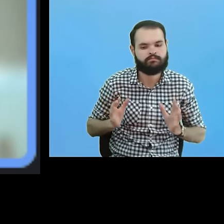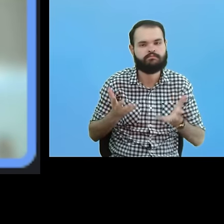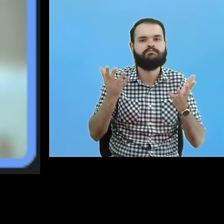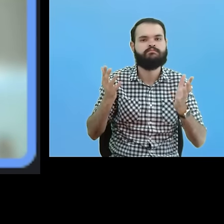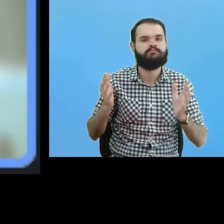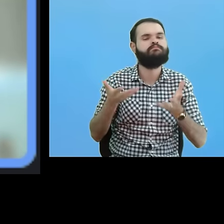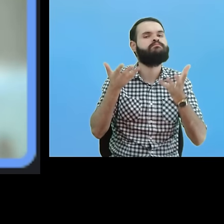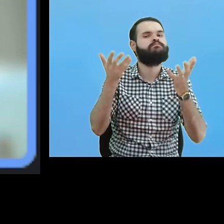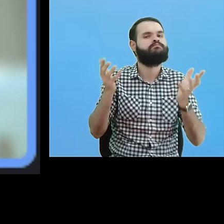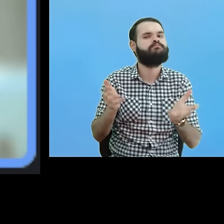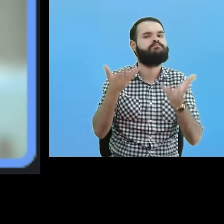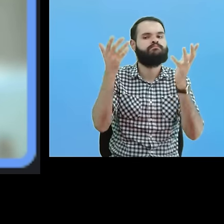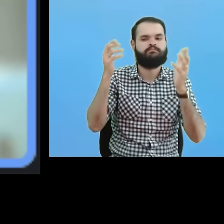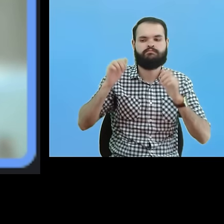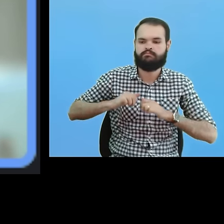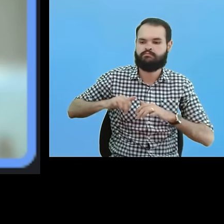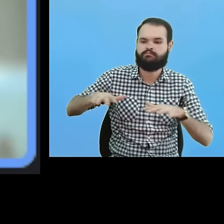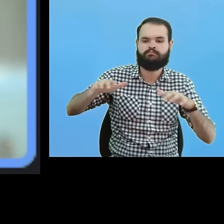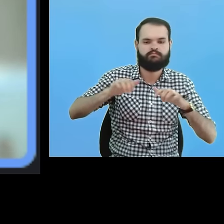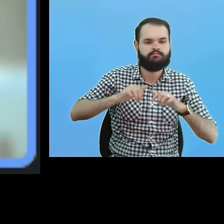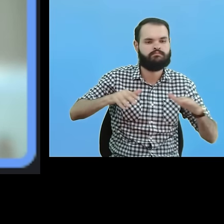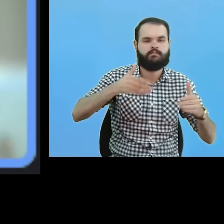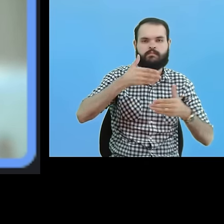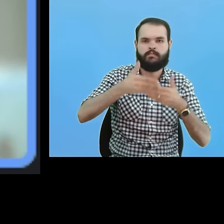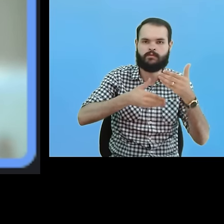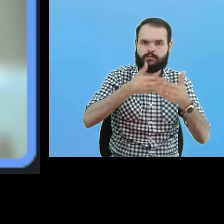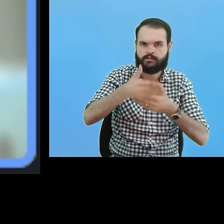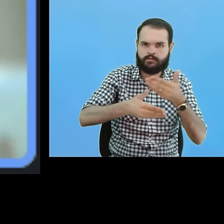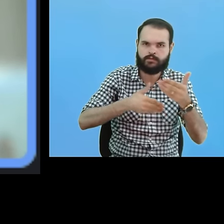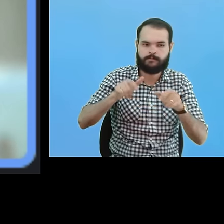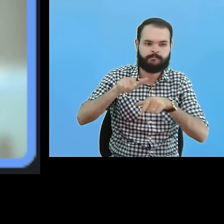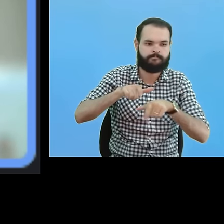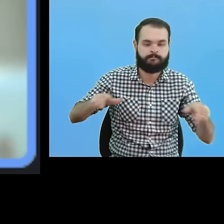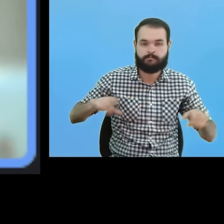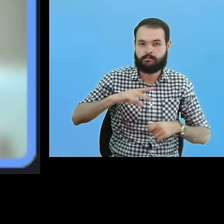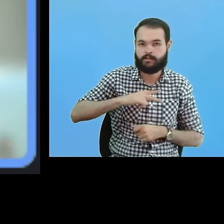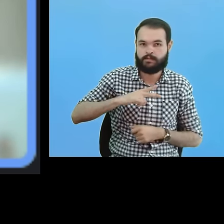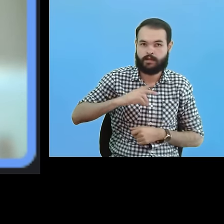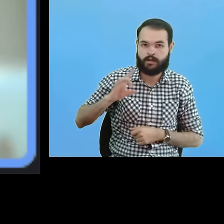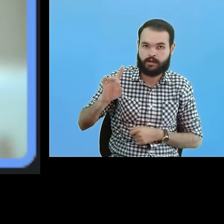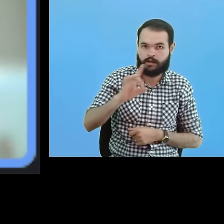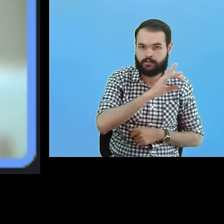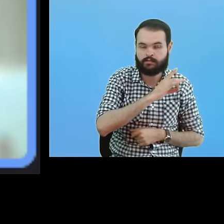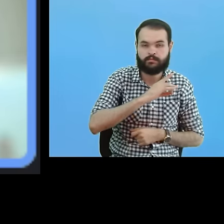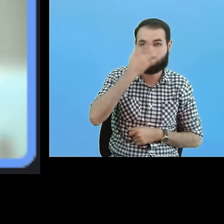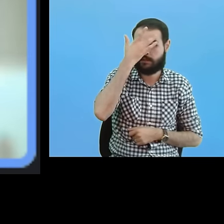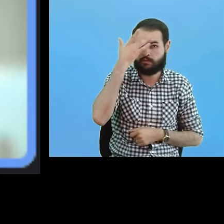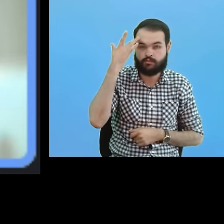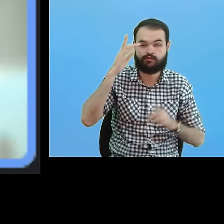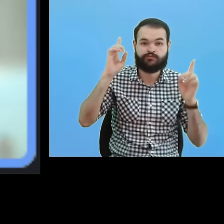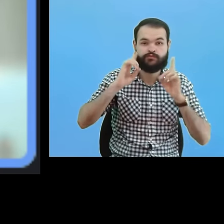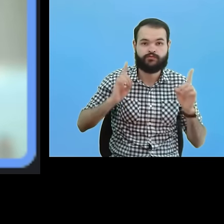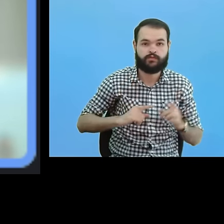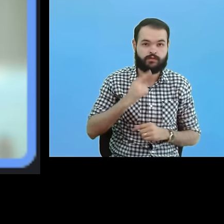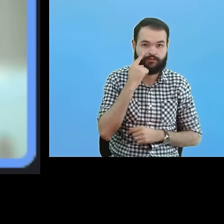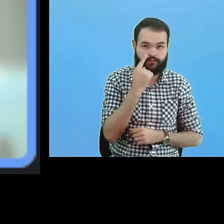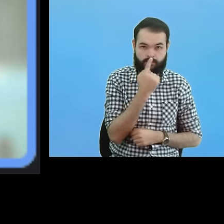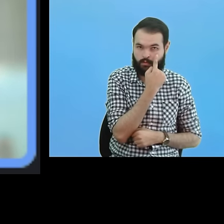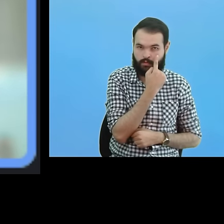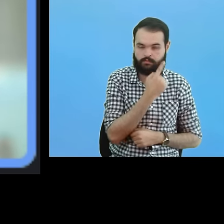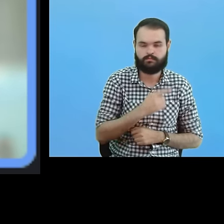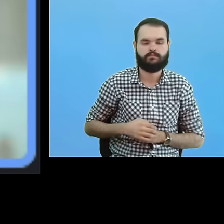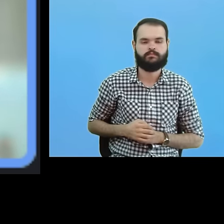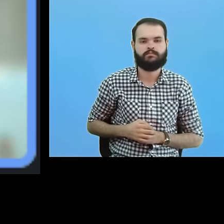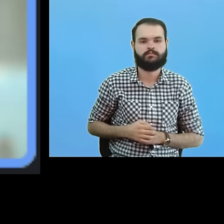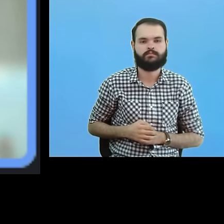vão ressoando sobre os processos aí das individualidades das pessoas com deficiência visual. Bom, então